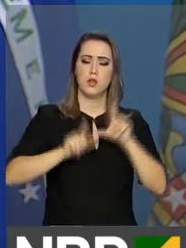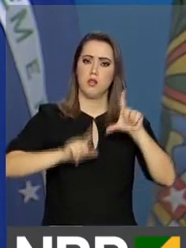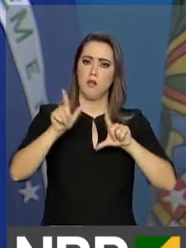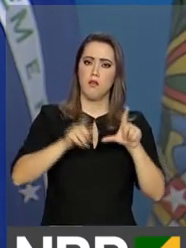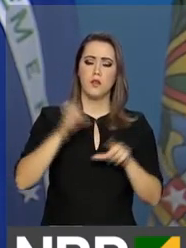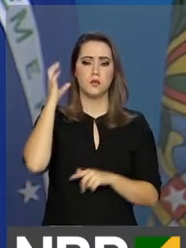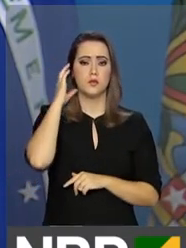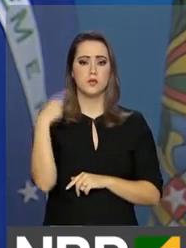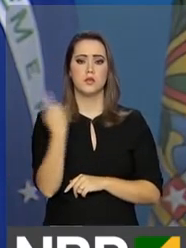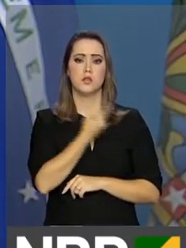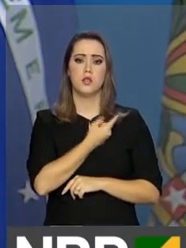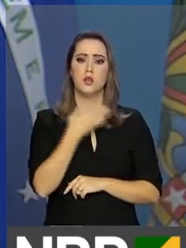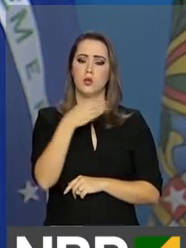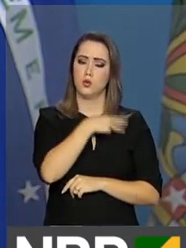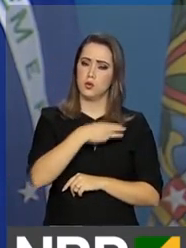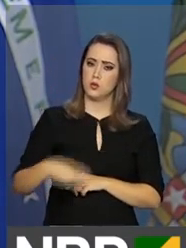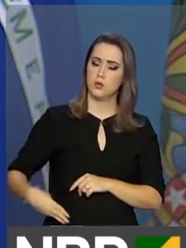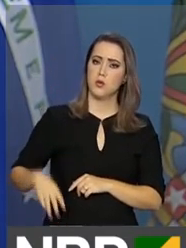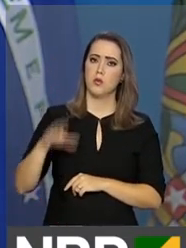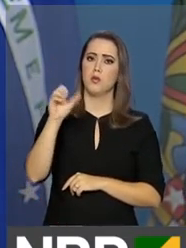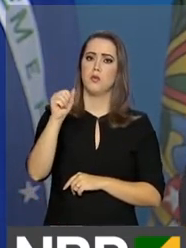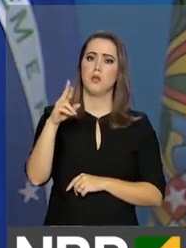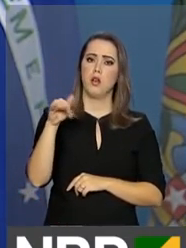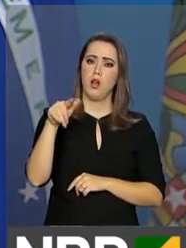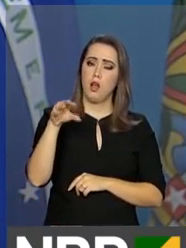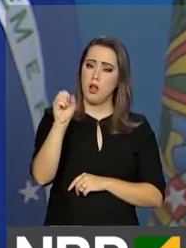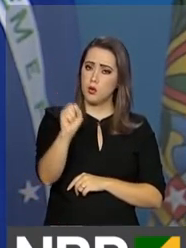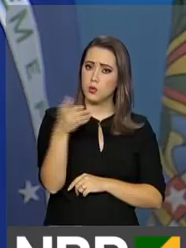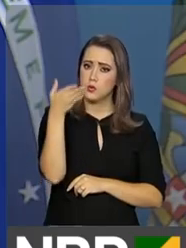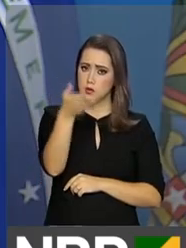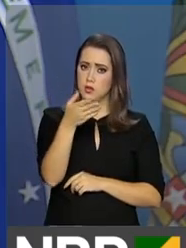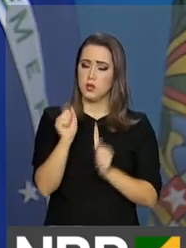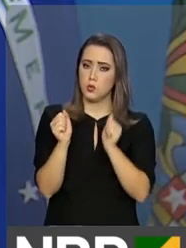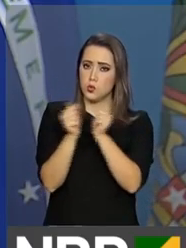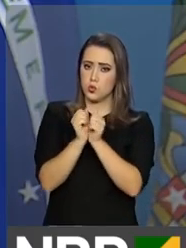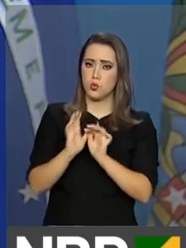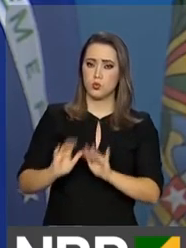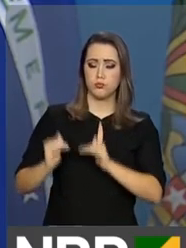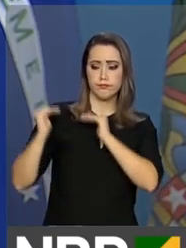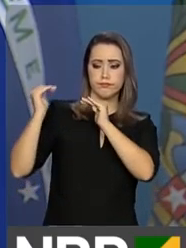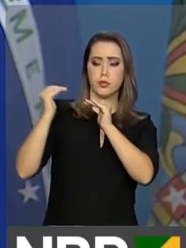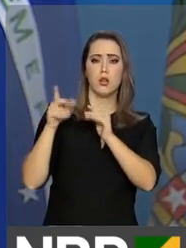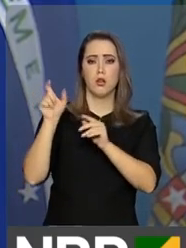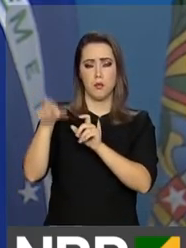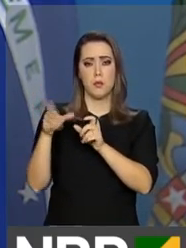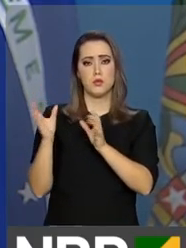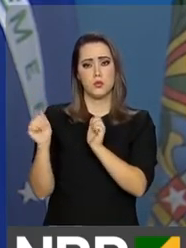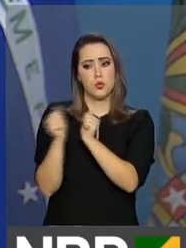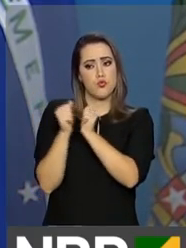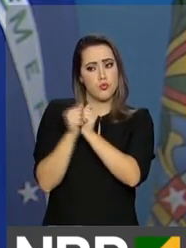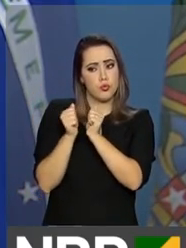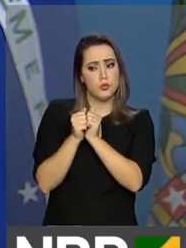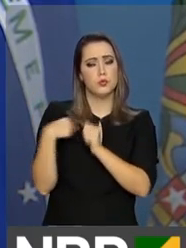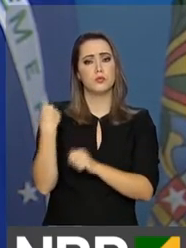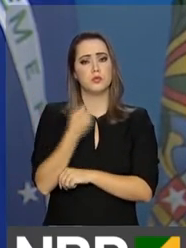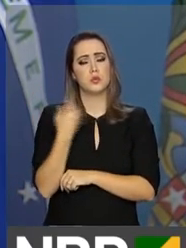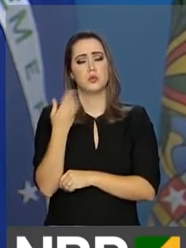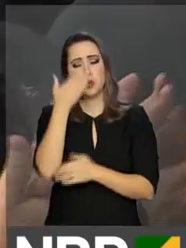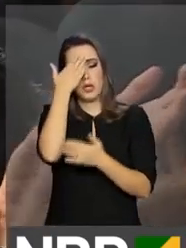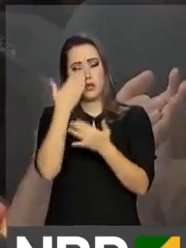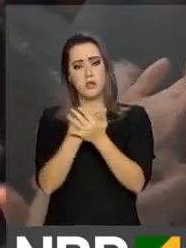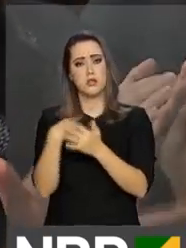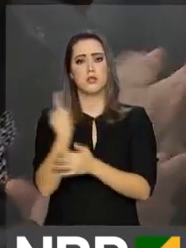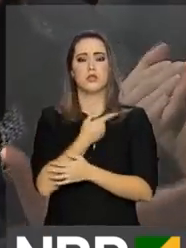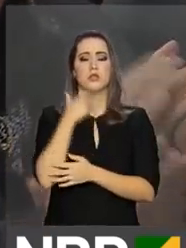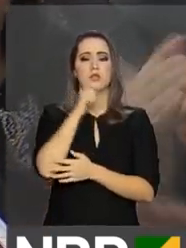imprensa, que é o nosso Carlos Marum. Com esse gigante aqui na Secretaria de Governo, eu tenho certeza que nós